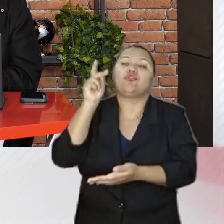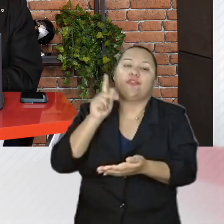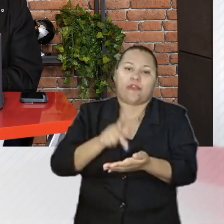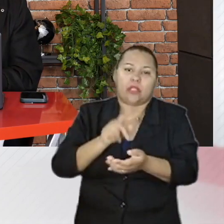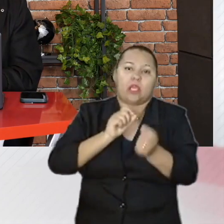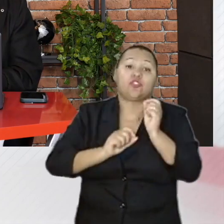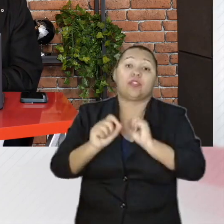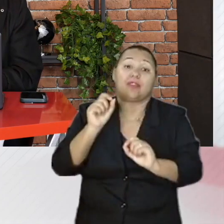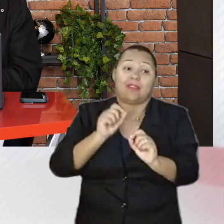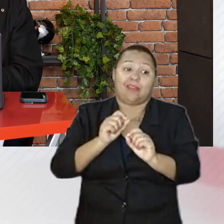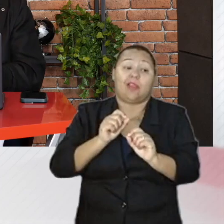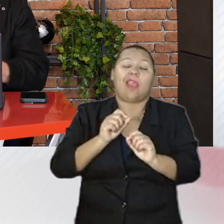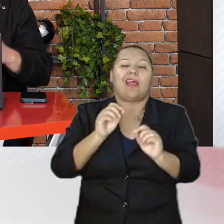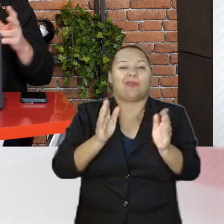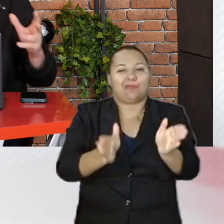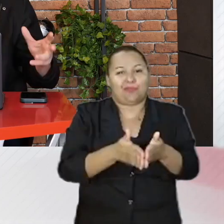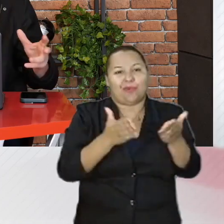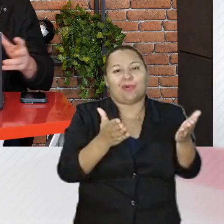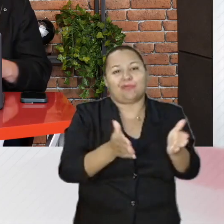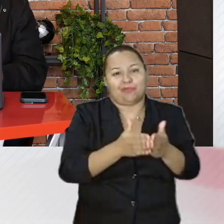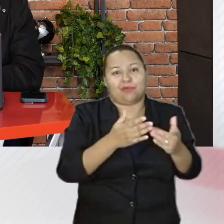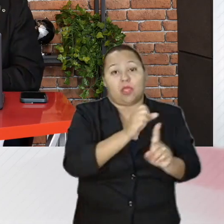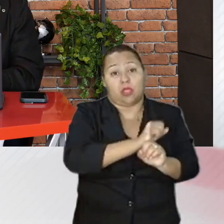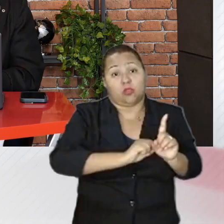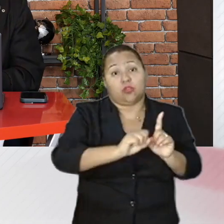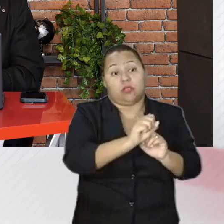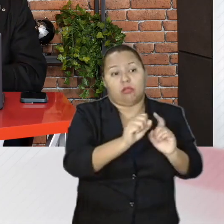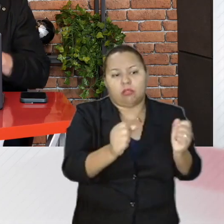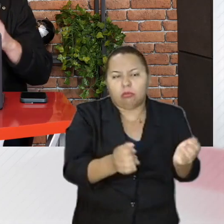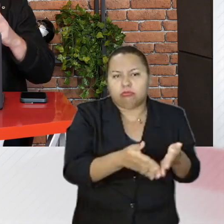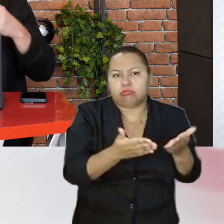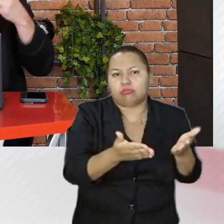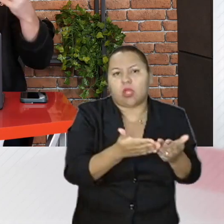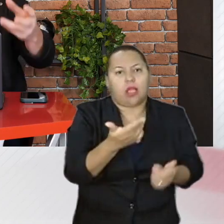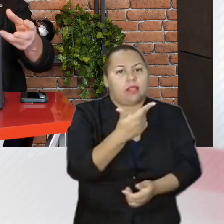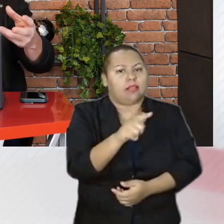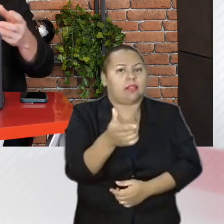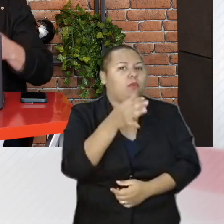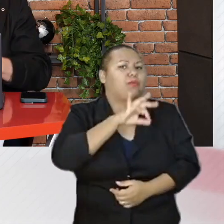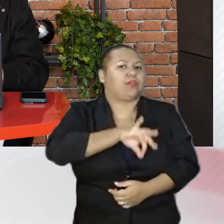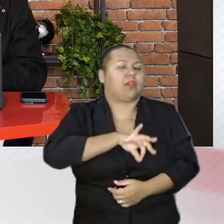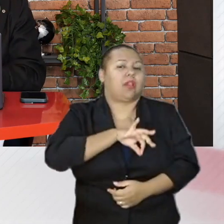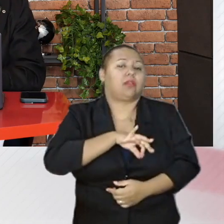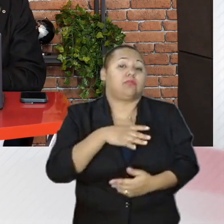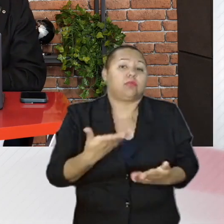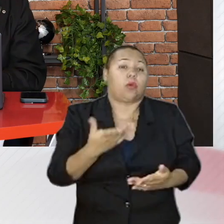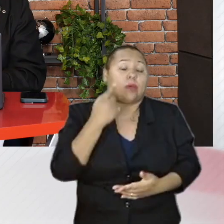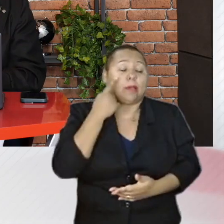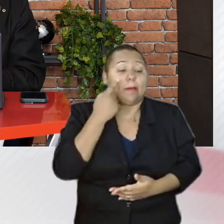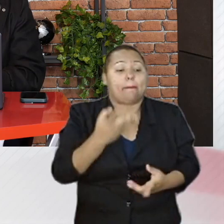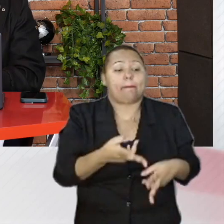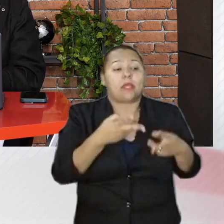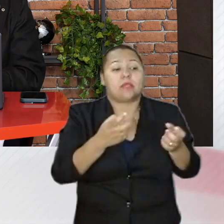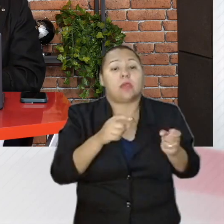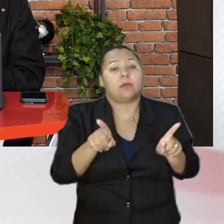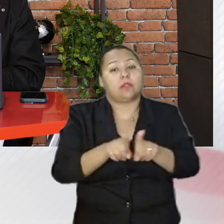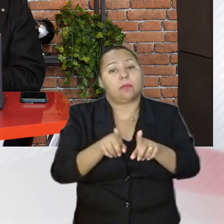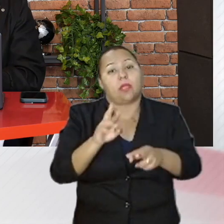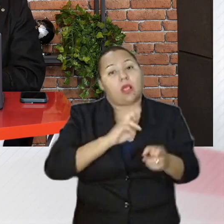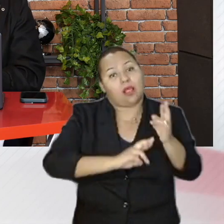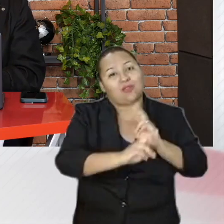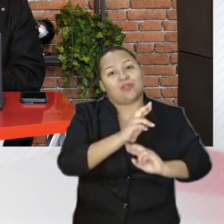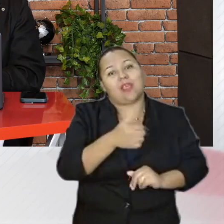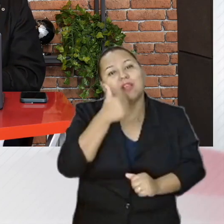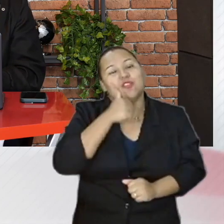os pobres, né? São aquelas pessoas que não têm renda, e aí você destaca que principalmente relacionado à questão das